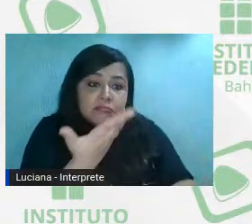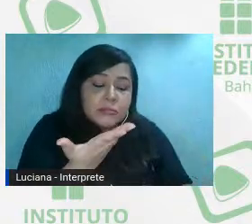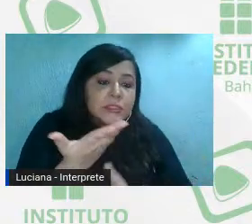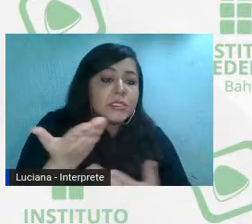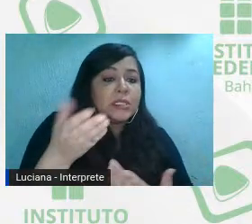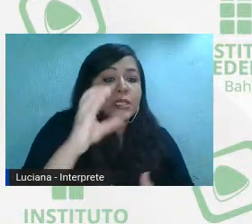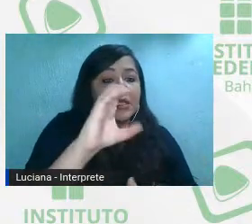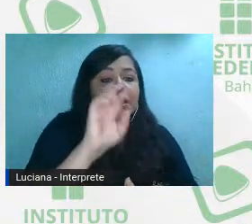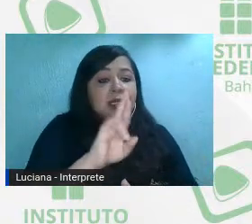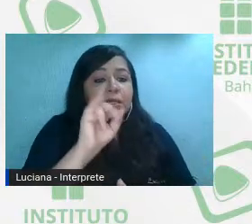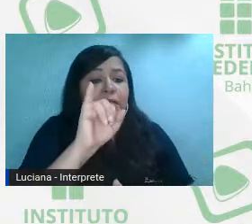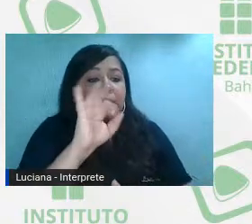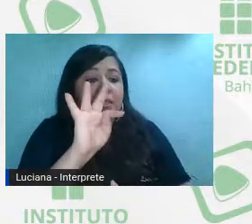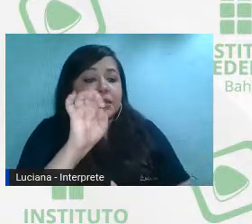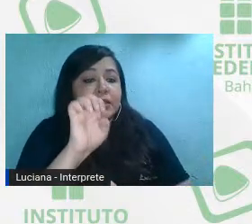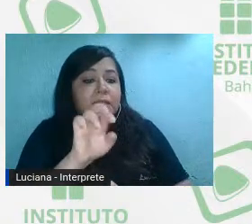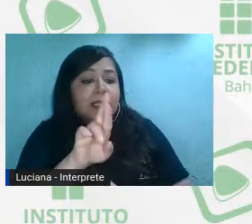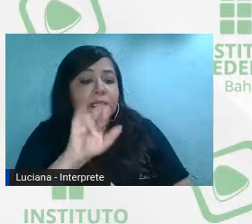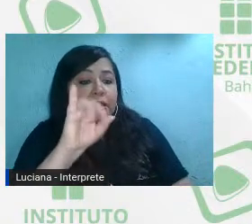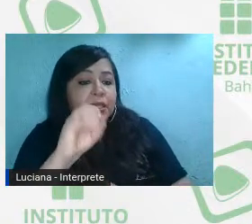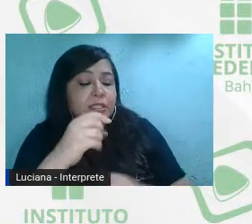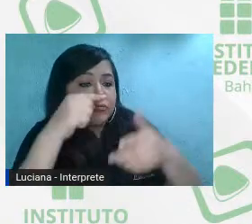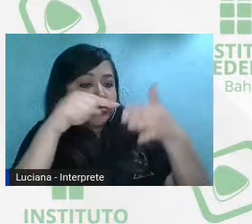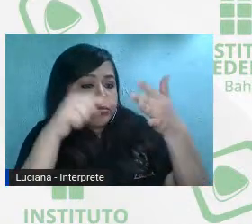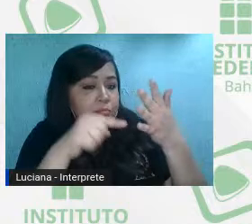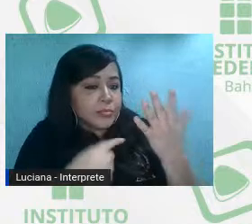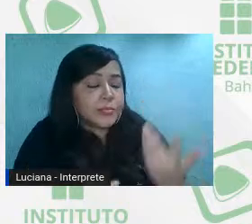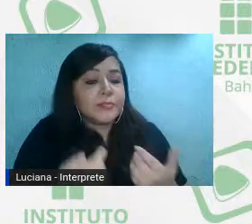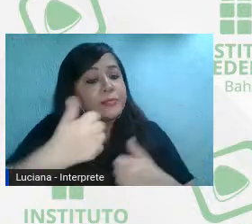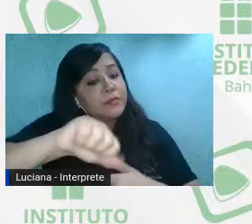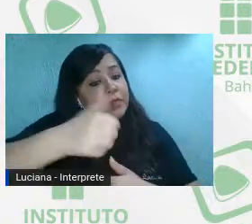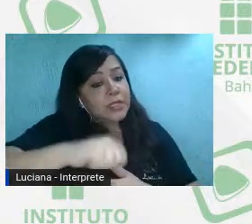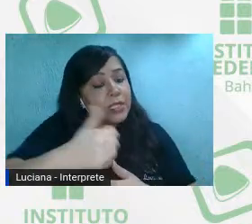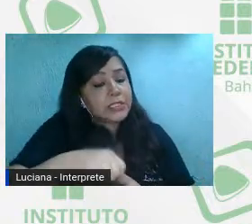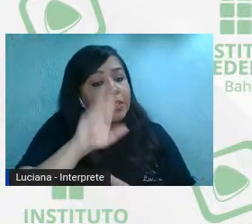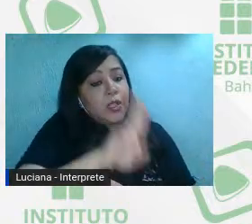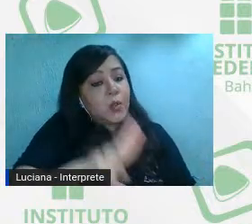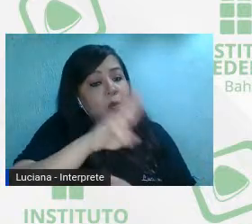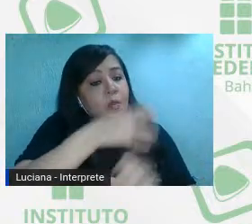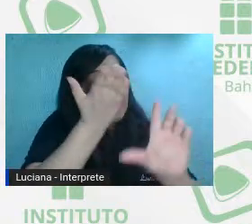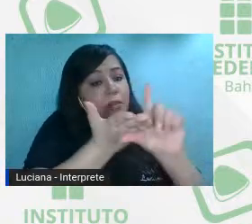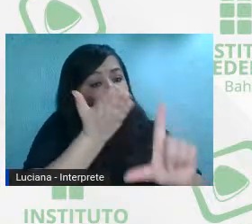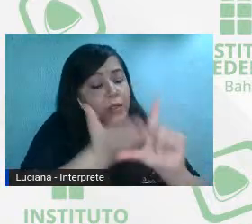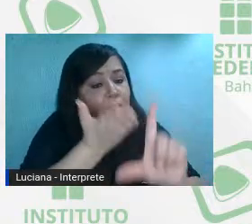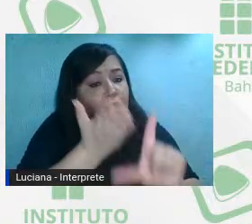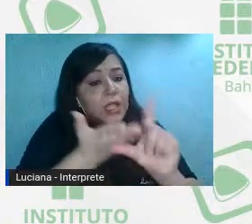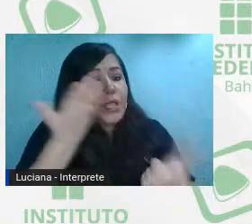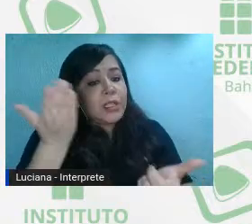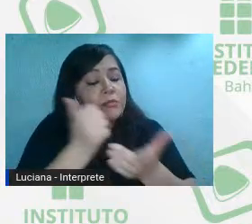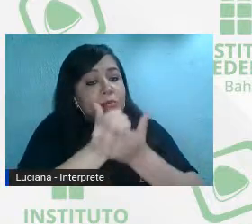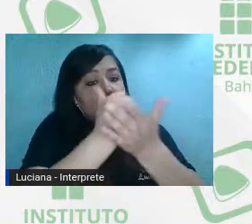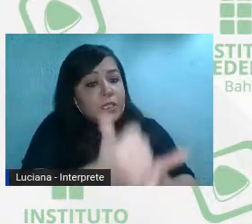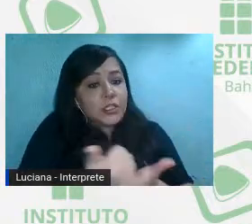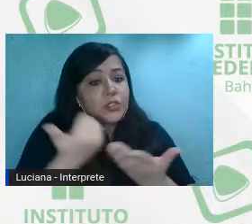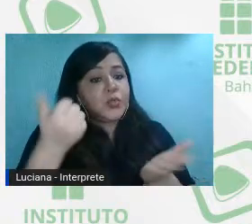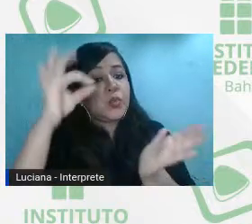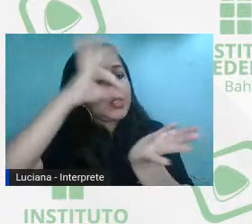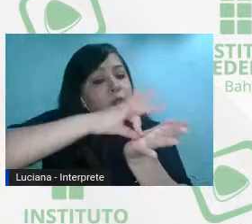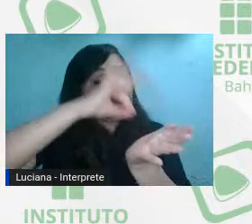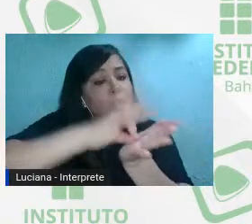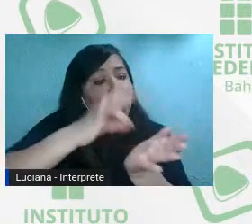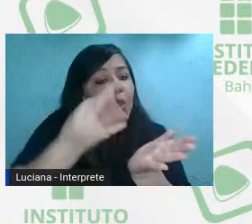de avaliação que nós vamos utilizar no Classroom para facilitar, assim, a atribuição de notas para as